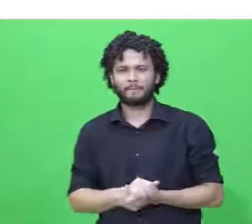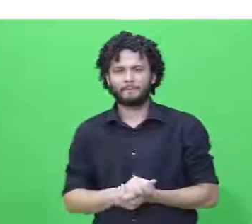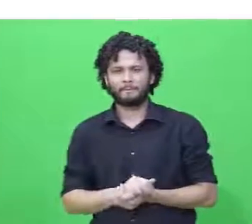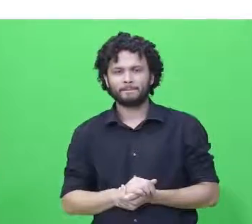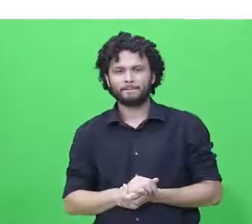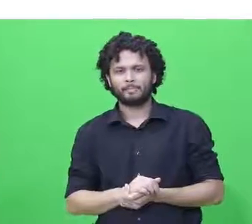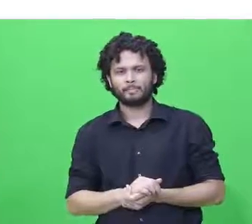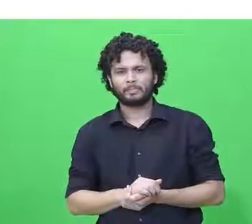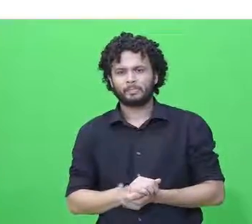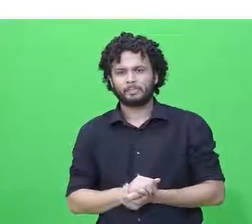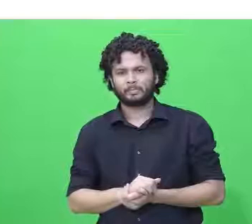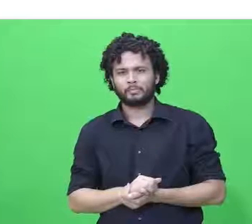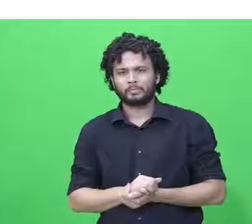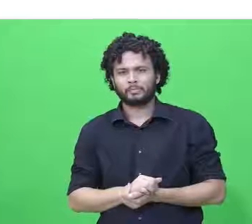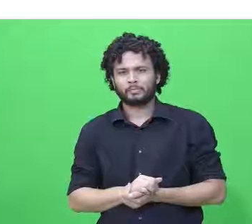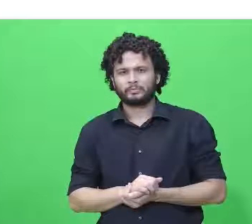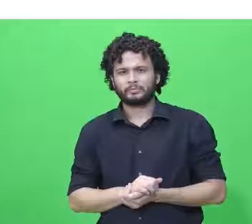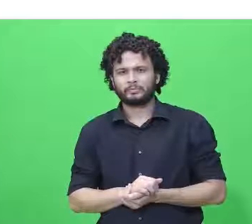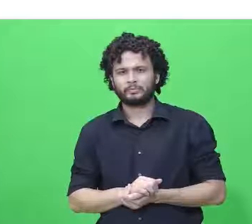lá. Vamos lá.